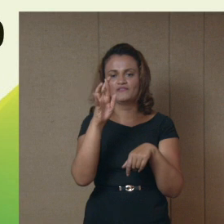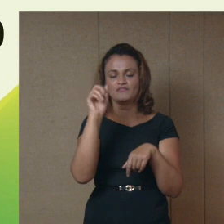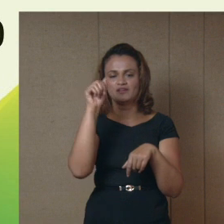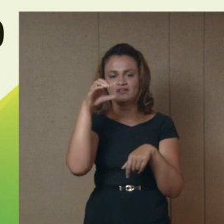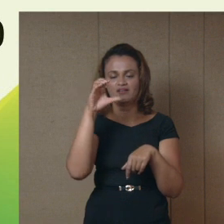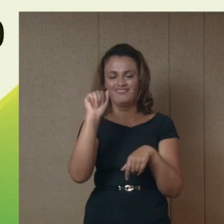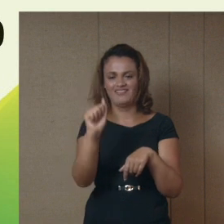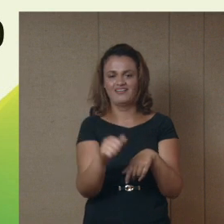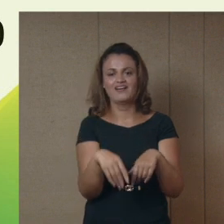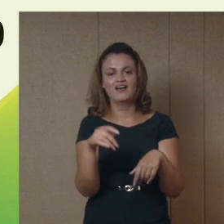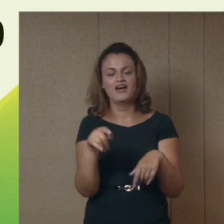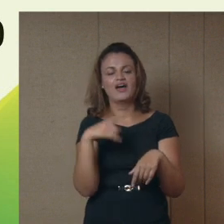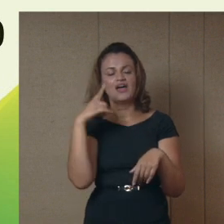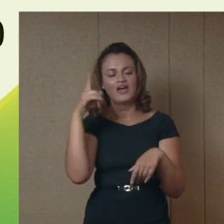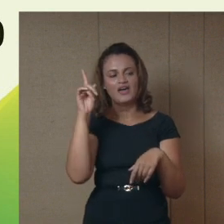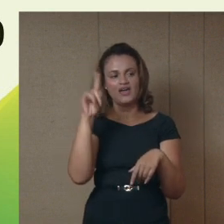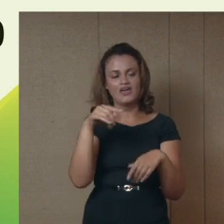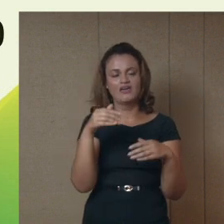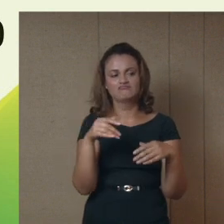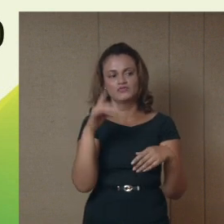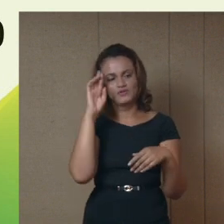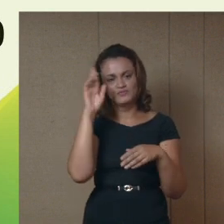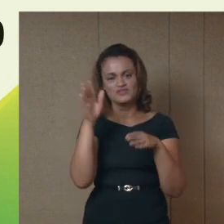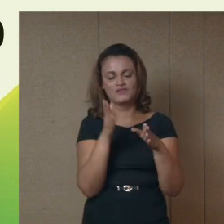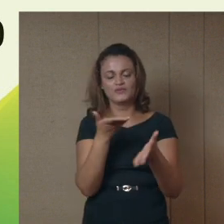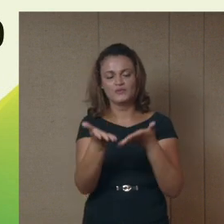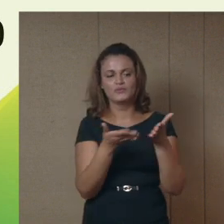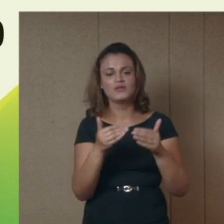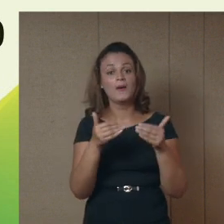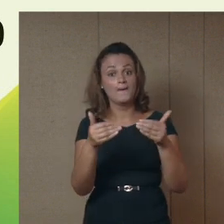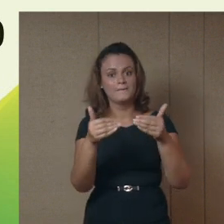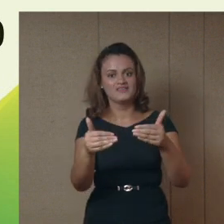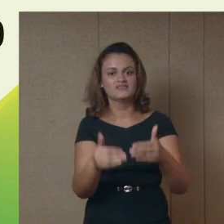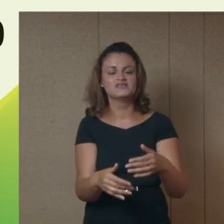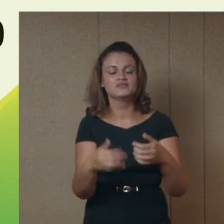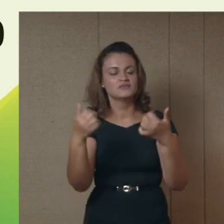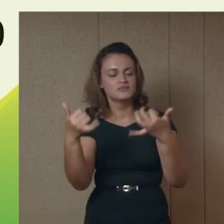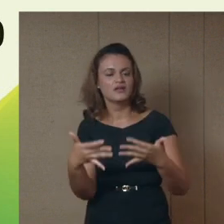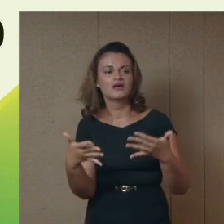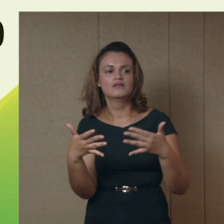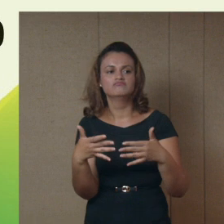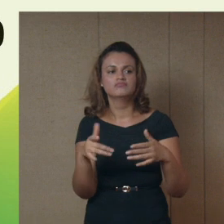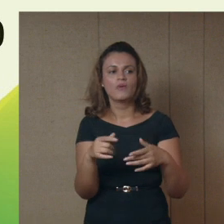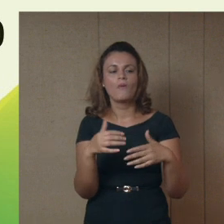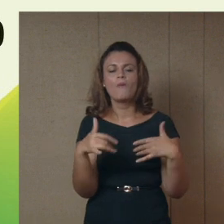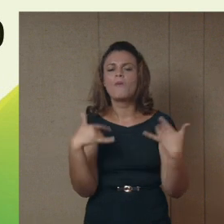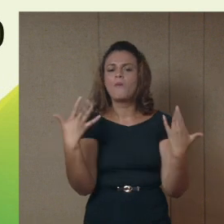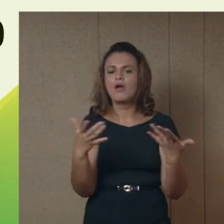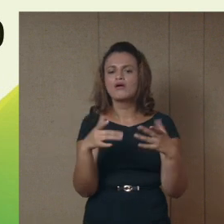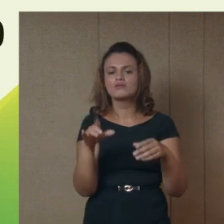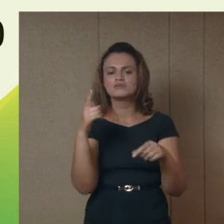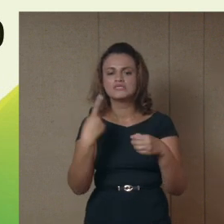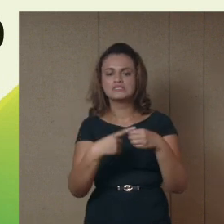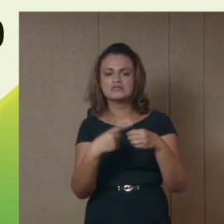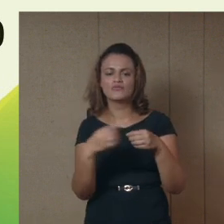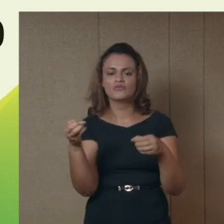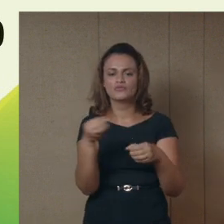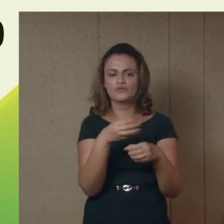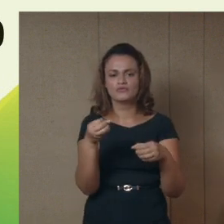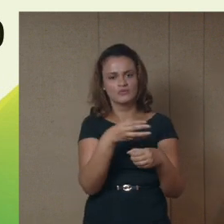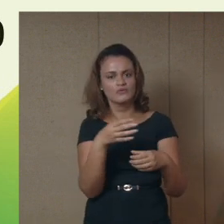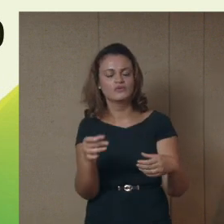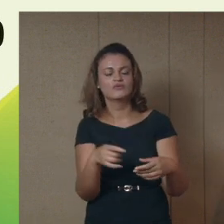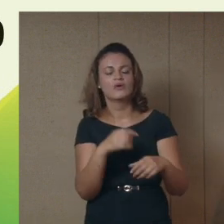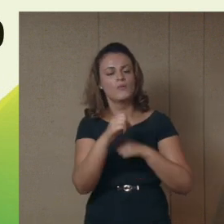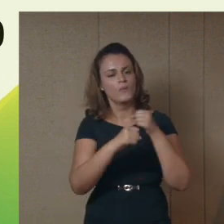está a cargo do do nosso ministério é estabelecer em portaria quais são essas novas cidades então esse ano